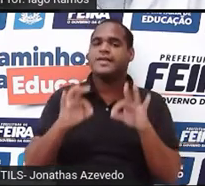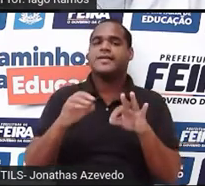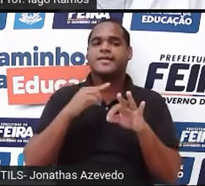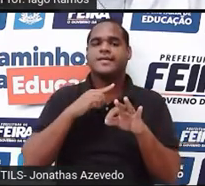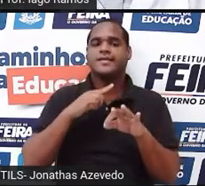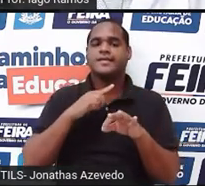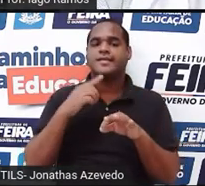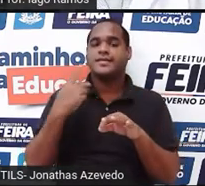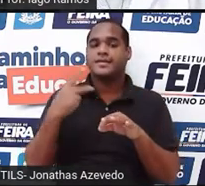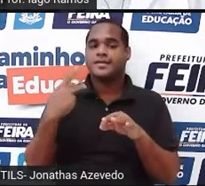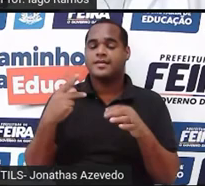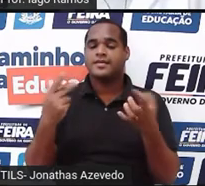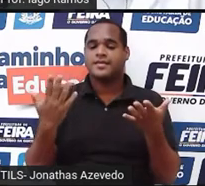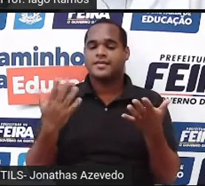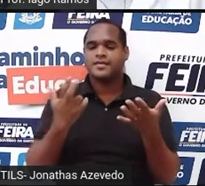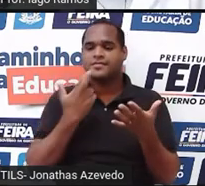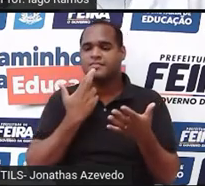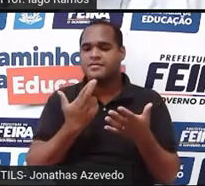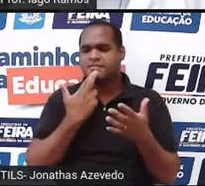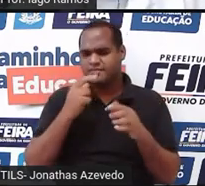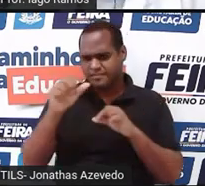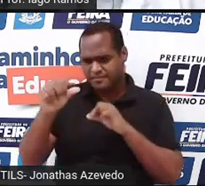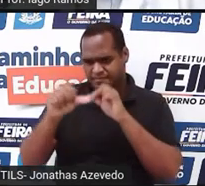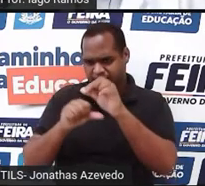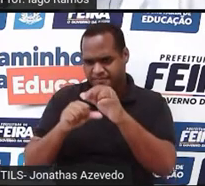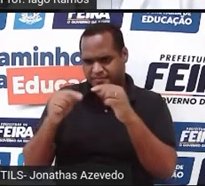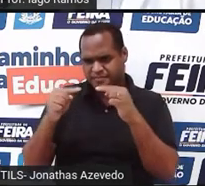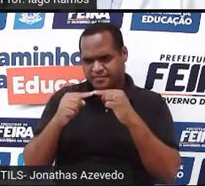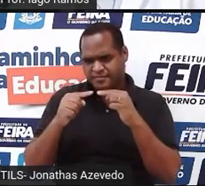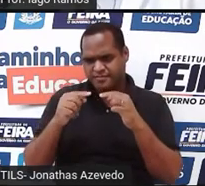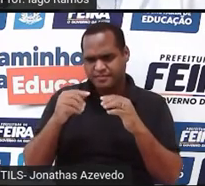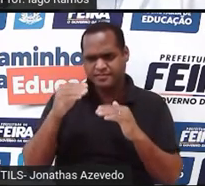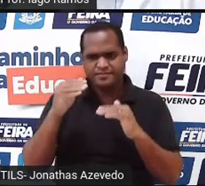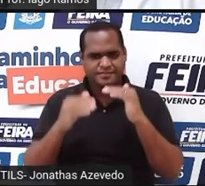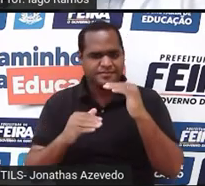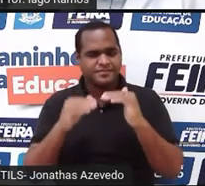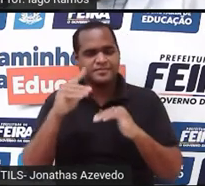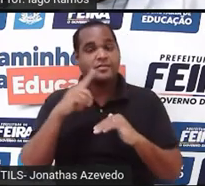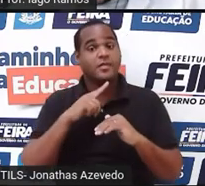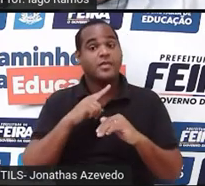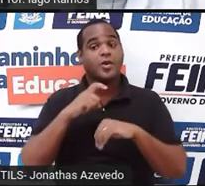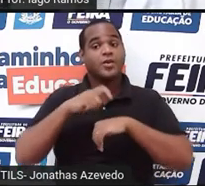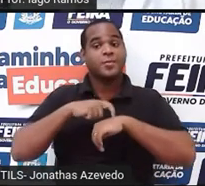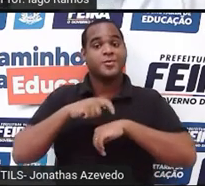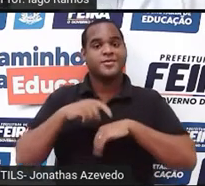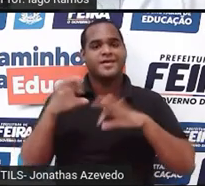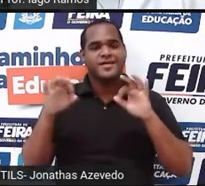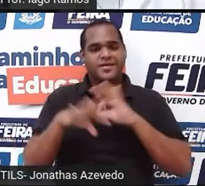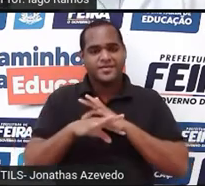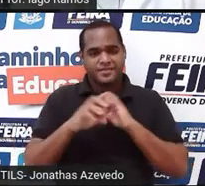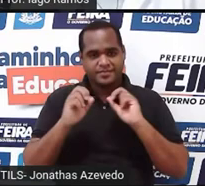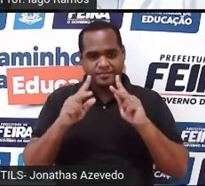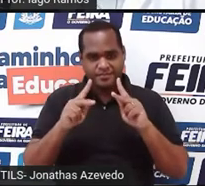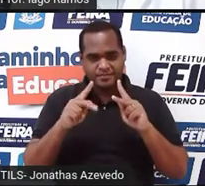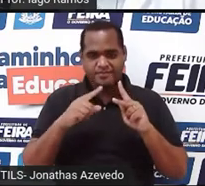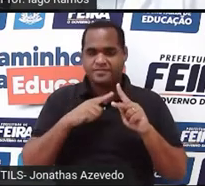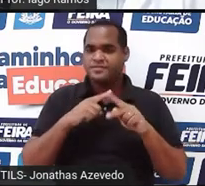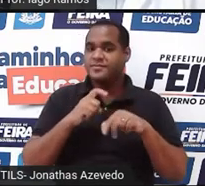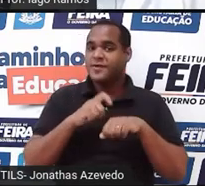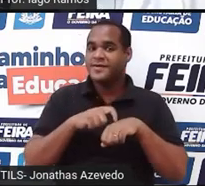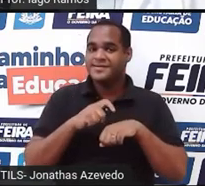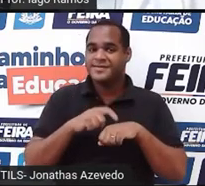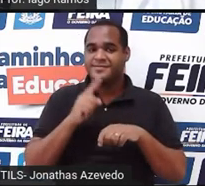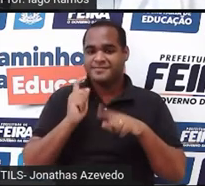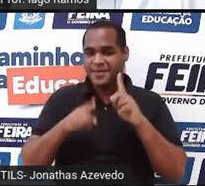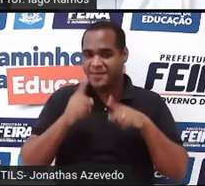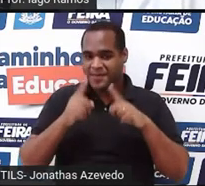que tem a resposta inversamente proporcional Mas já deu o tempo ali um pouquinho não